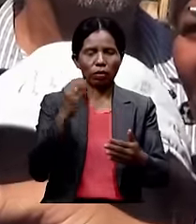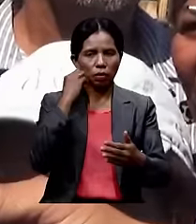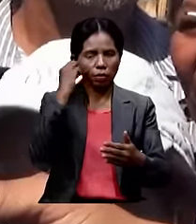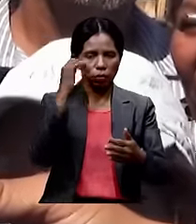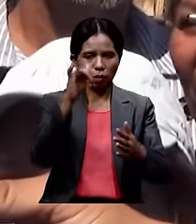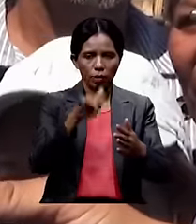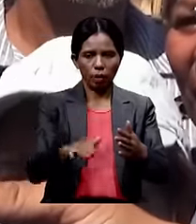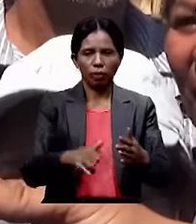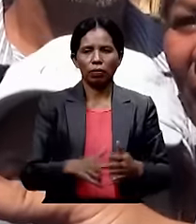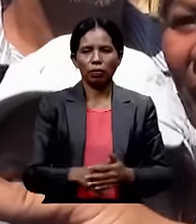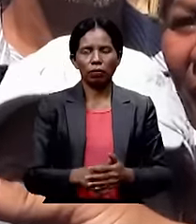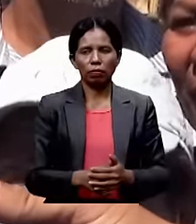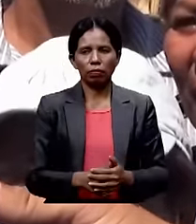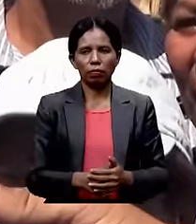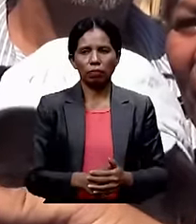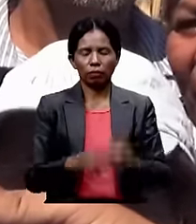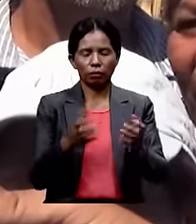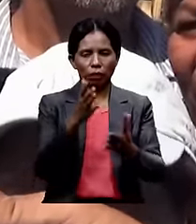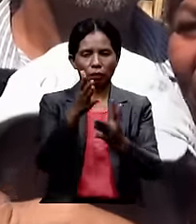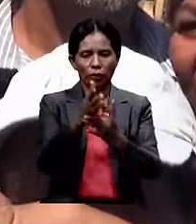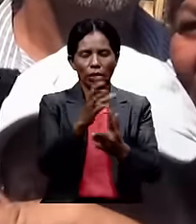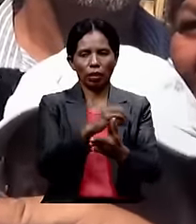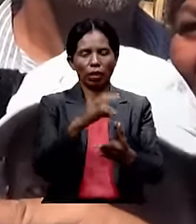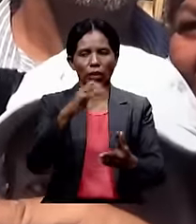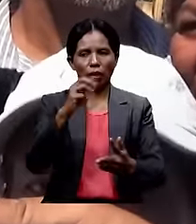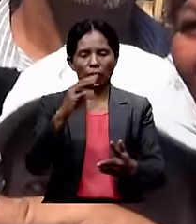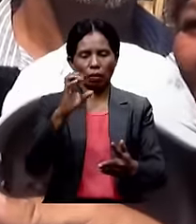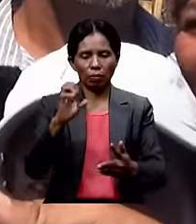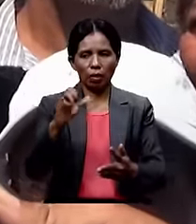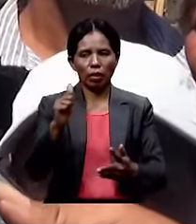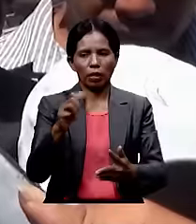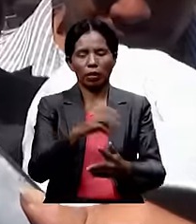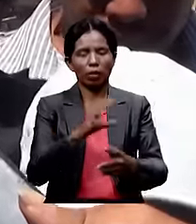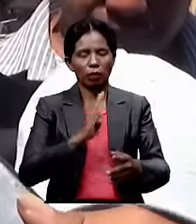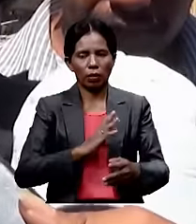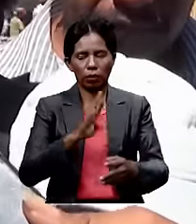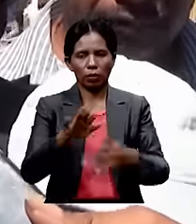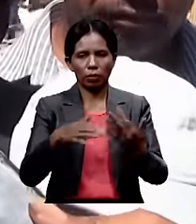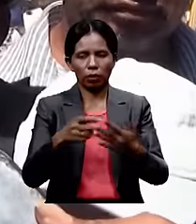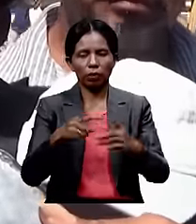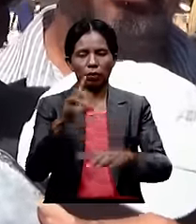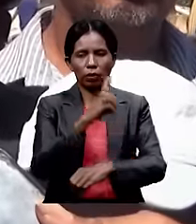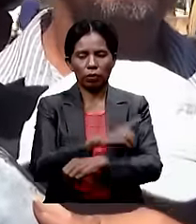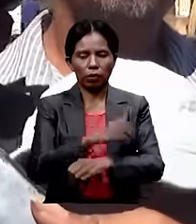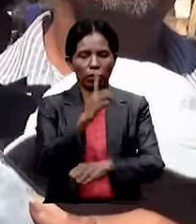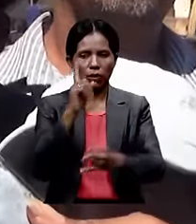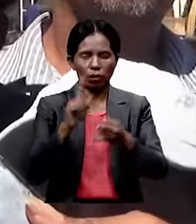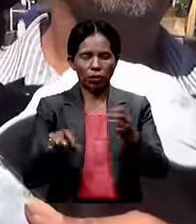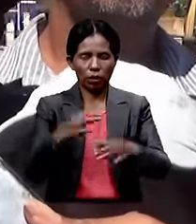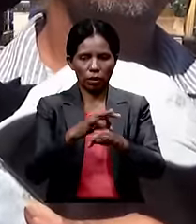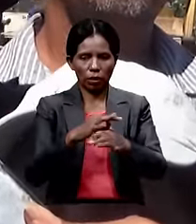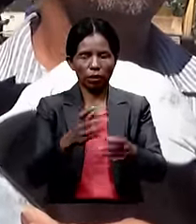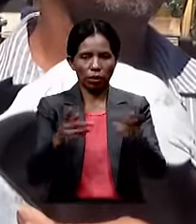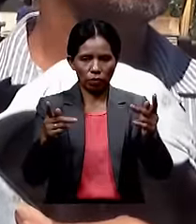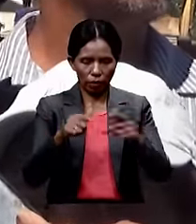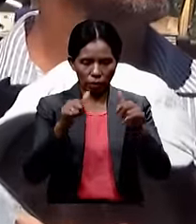pelo es dia terminal lara de kamea atuahe be kora sir lorong ide hoje ne lorong ikus berita bel hadias fati